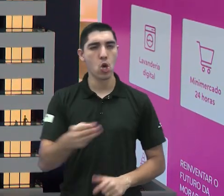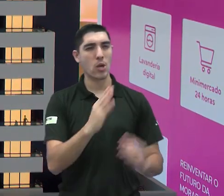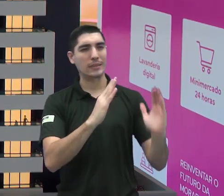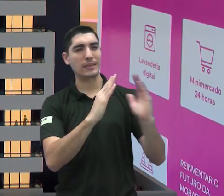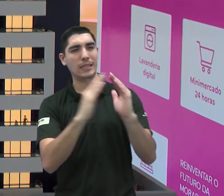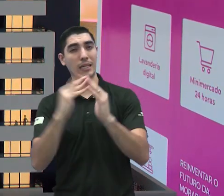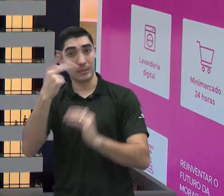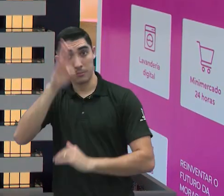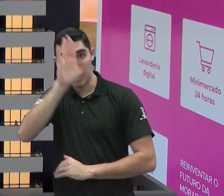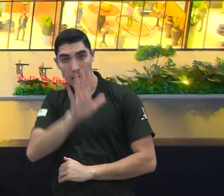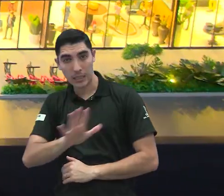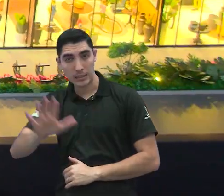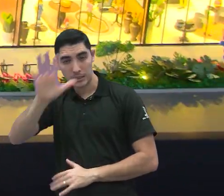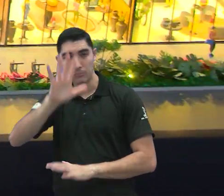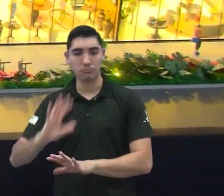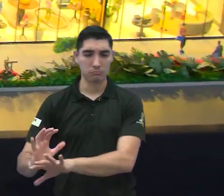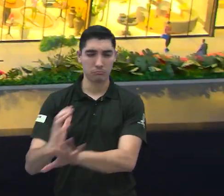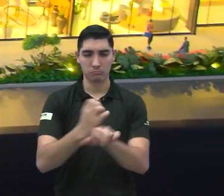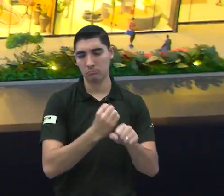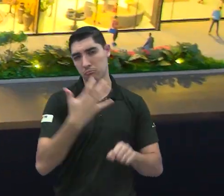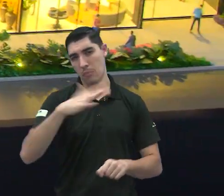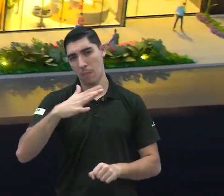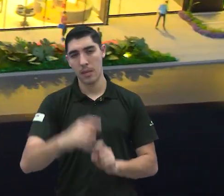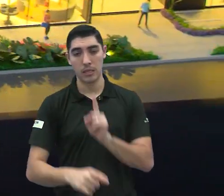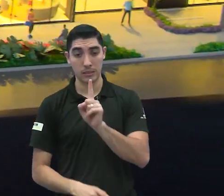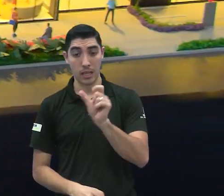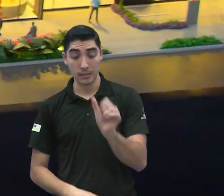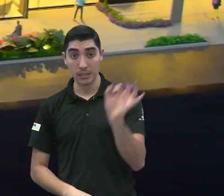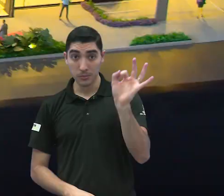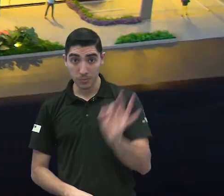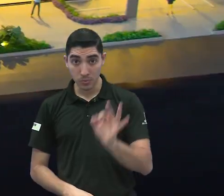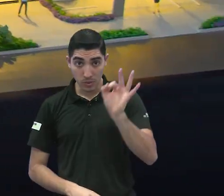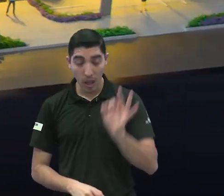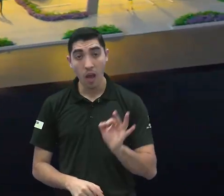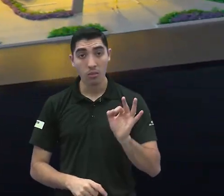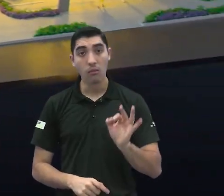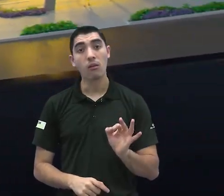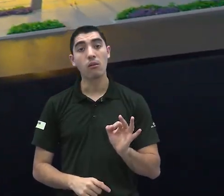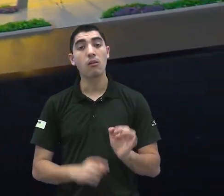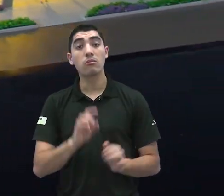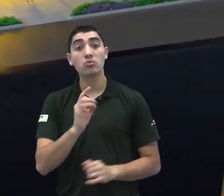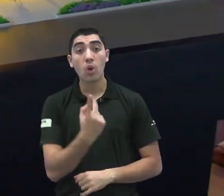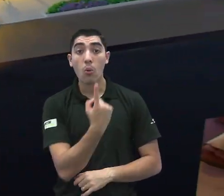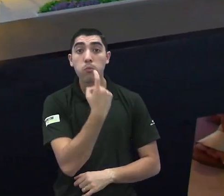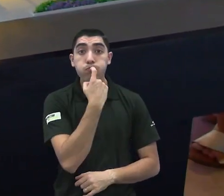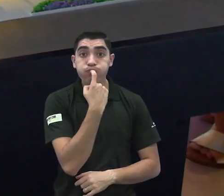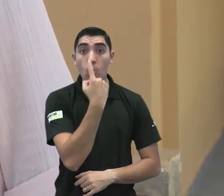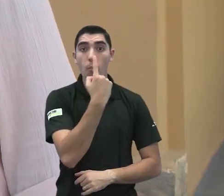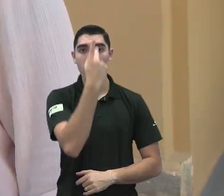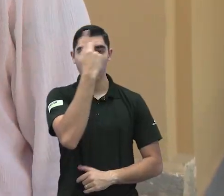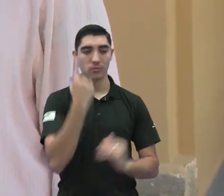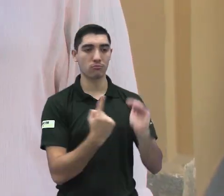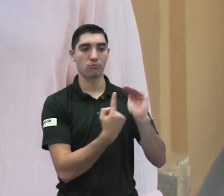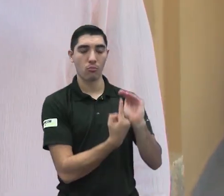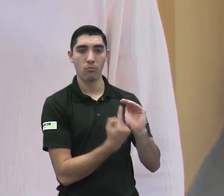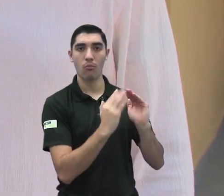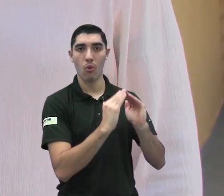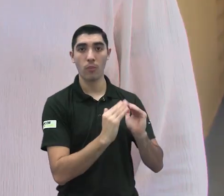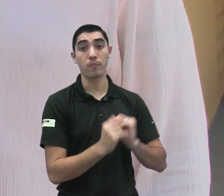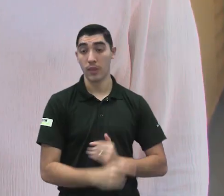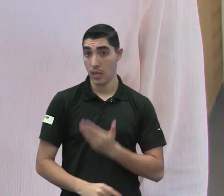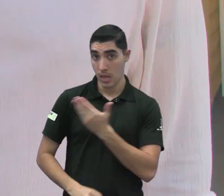de domicílios do país, em quase 16% viviam somente um morador. Para esse